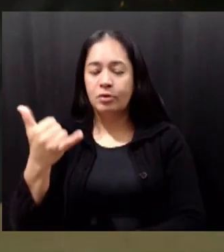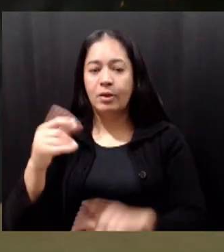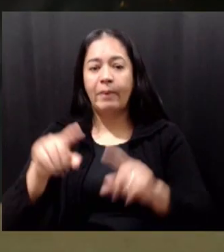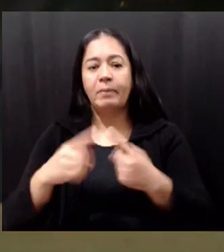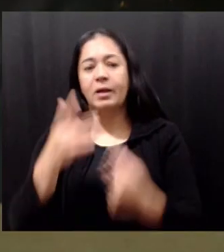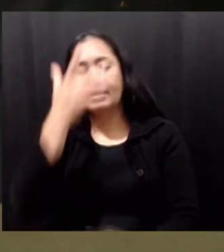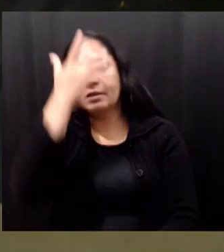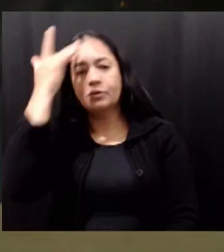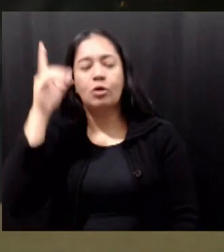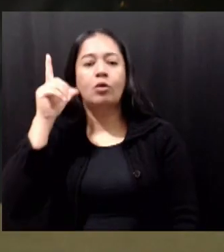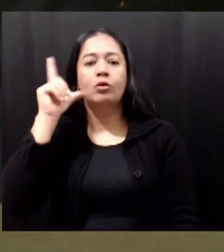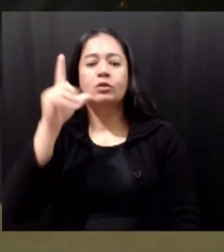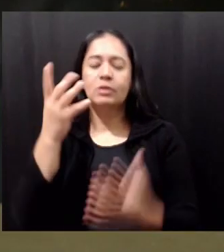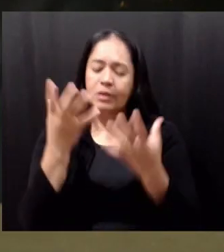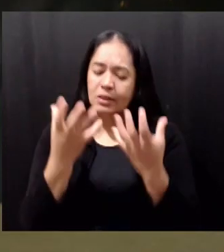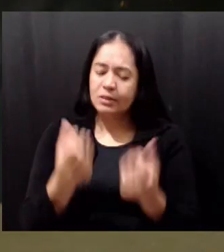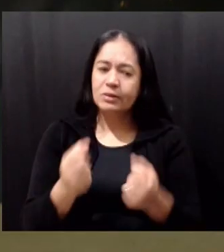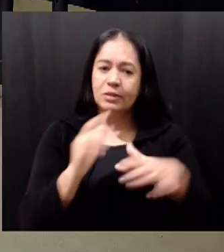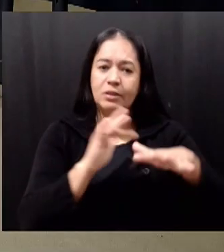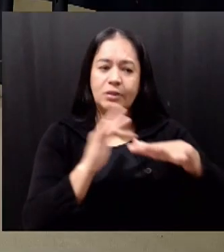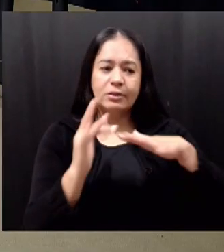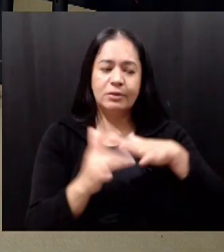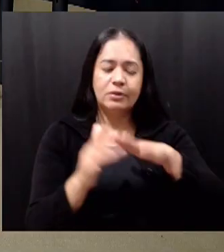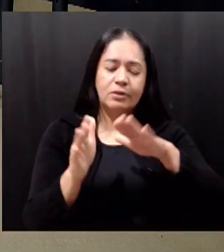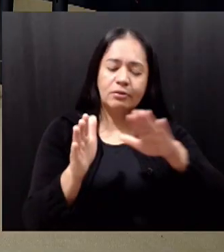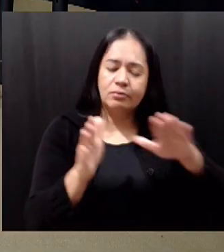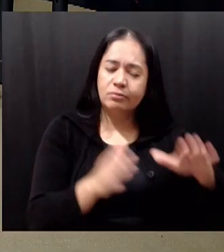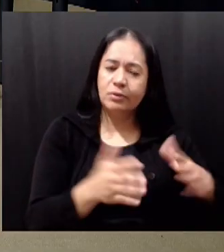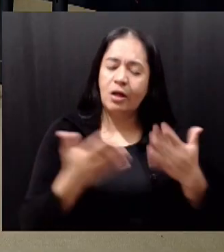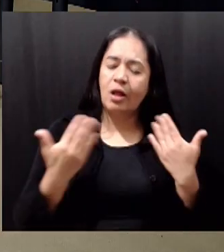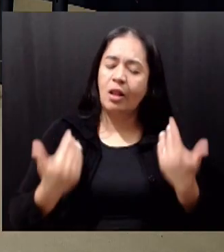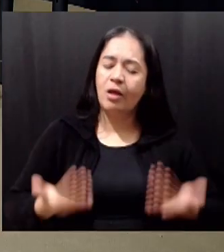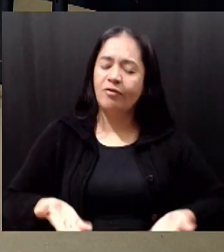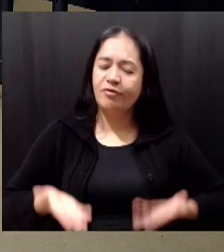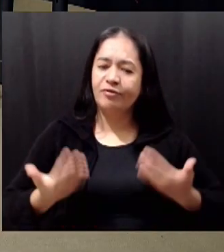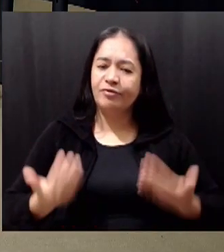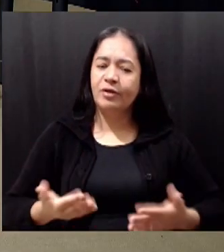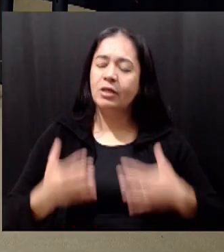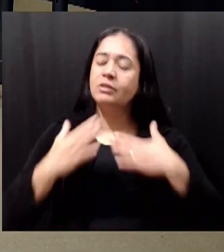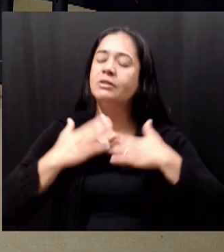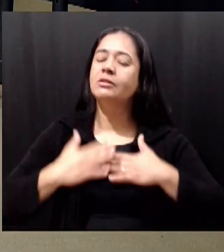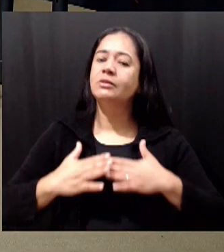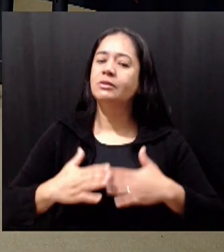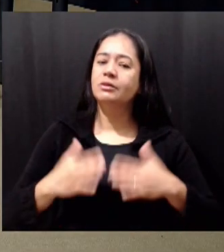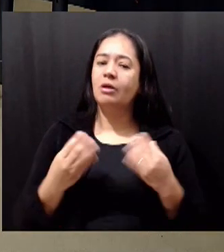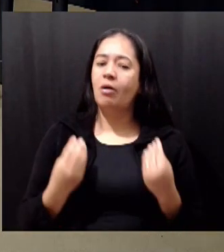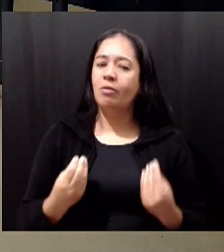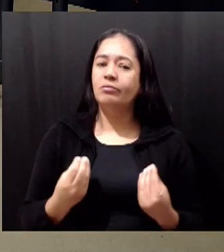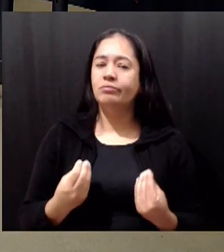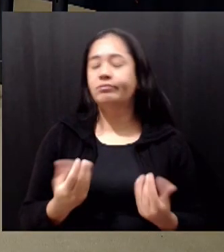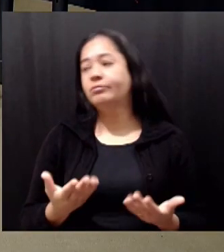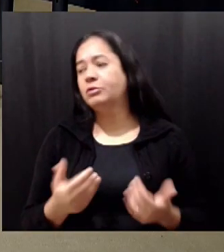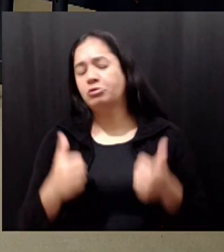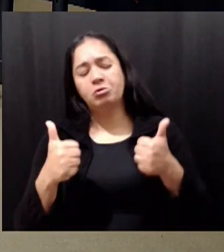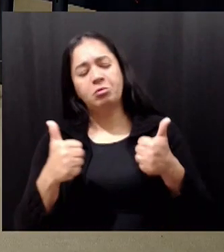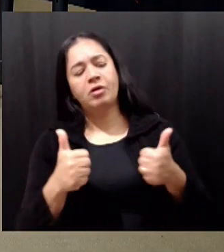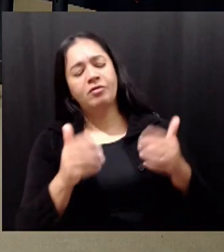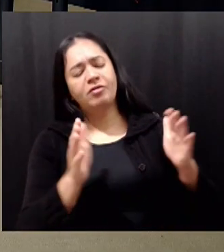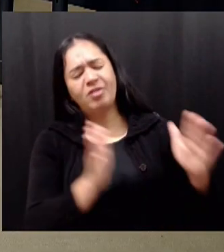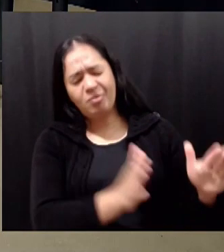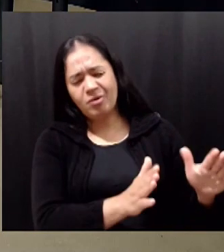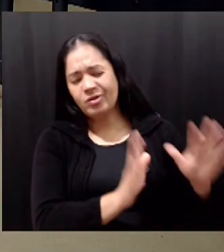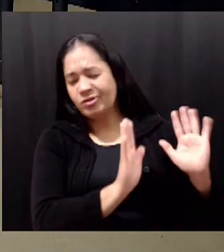essa desconexão com leveza, com tranquilidade, né? Ah, tudo bem, vou desconectar um pouco, um